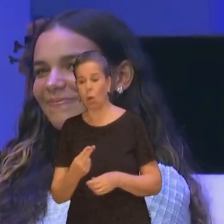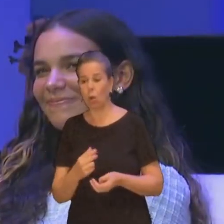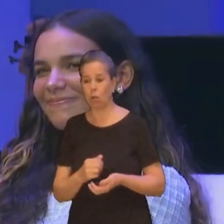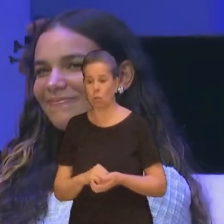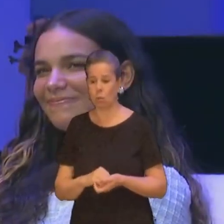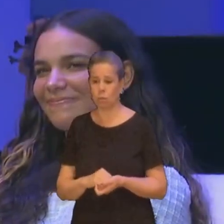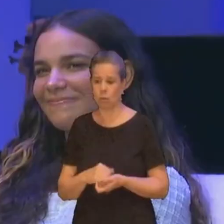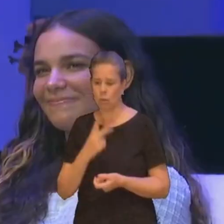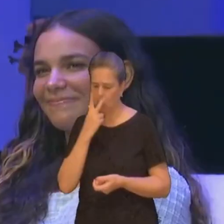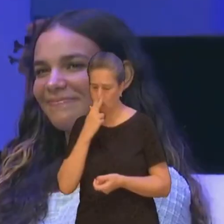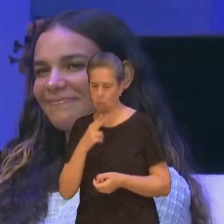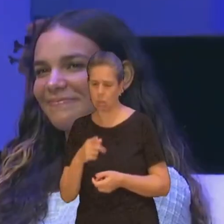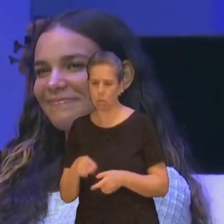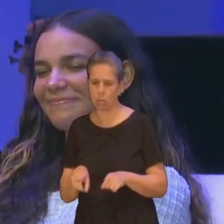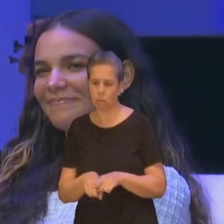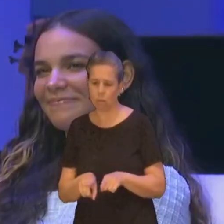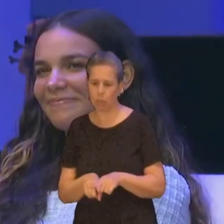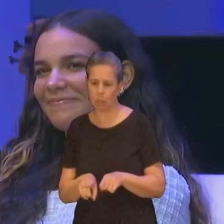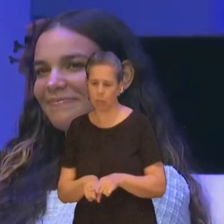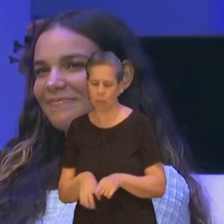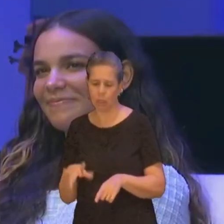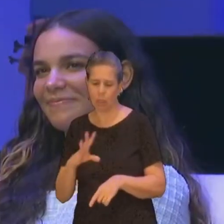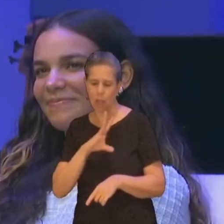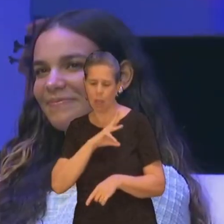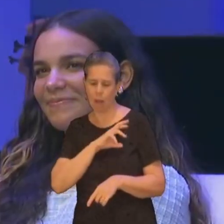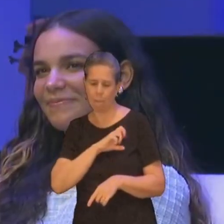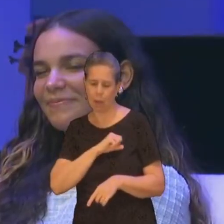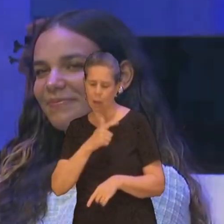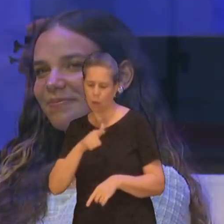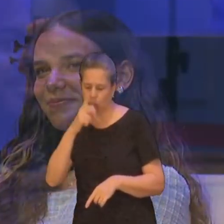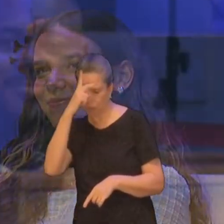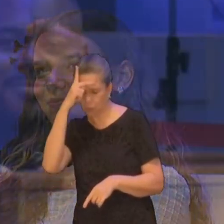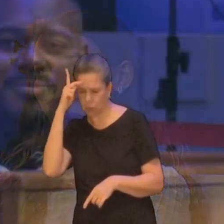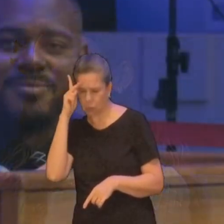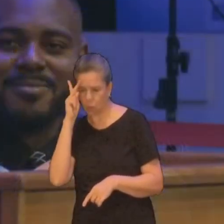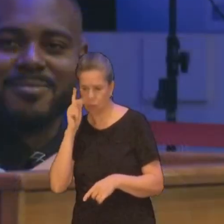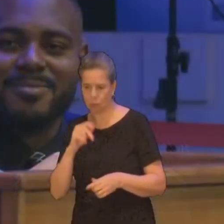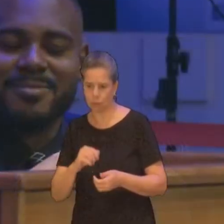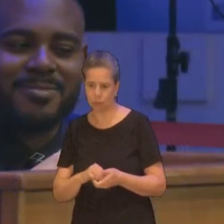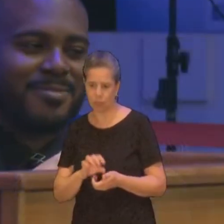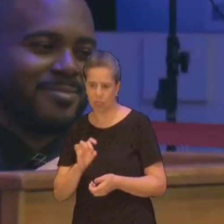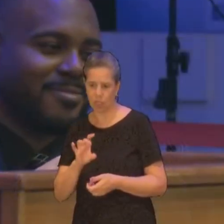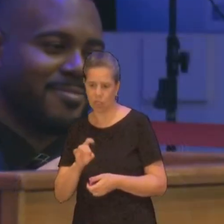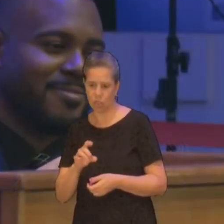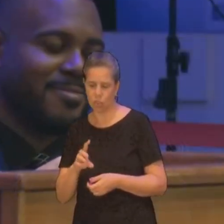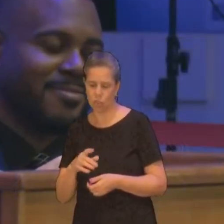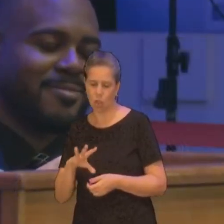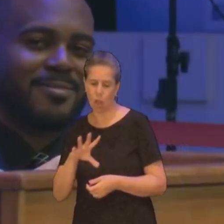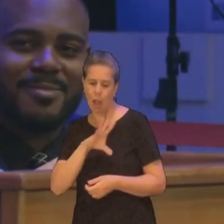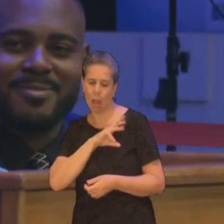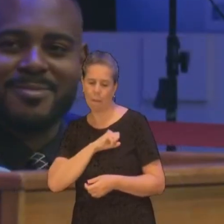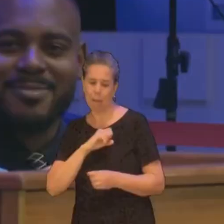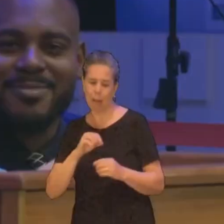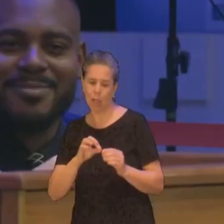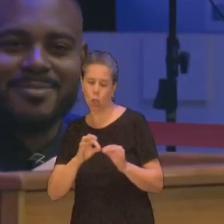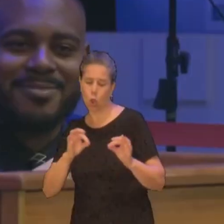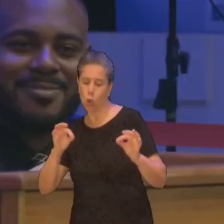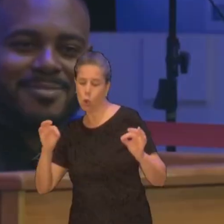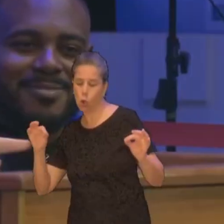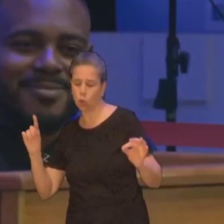mesmo achando que amar ao próximo é só amar de longe, não amar de